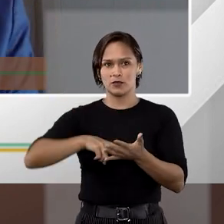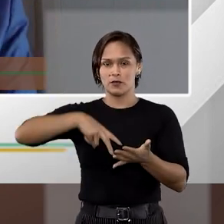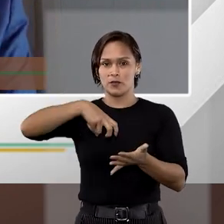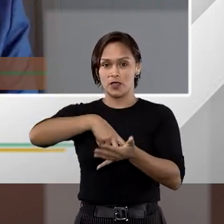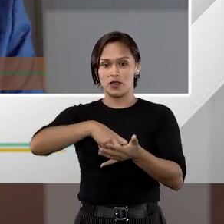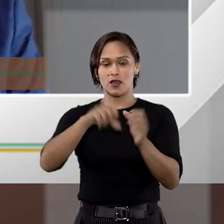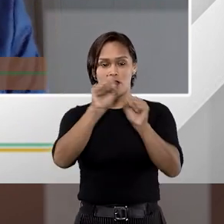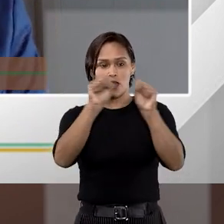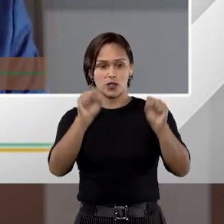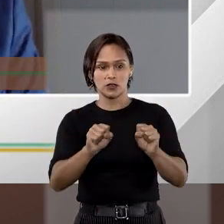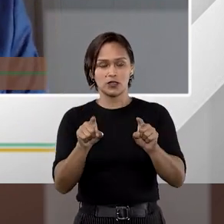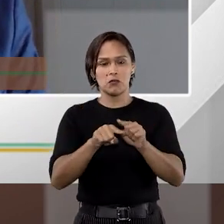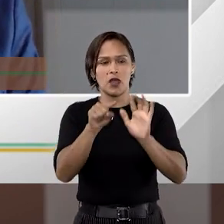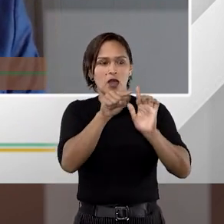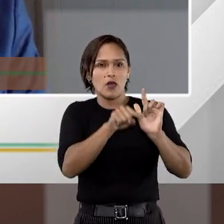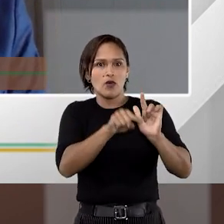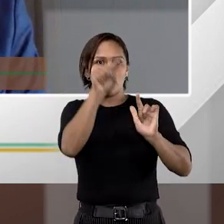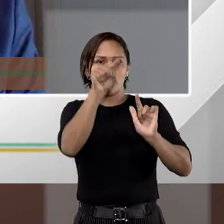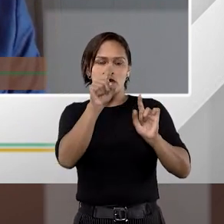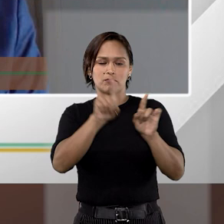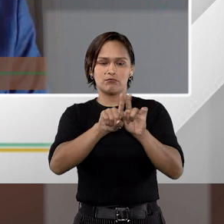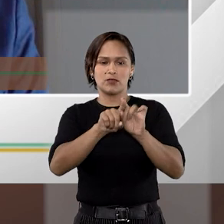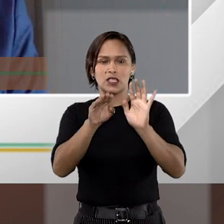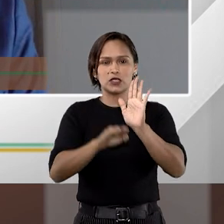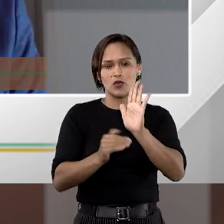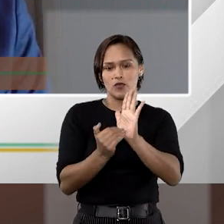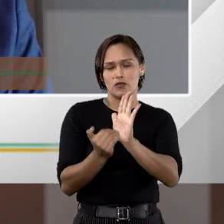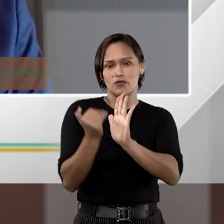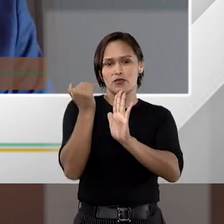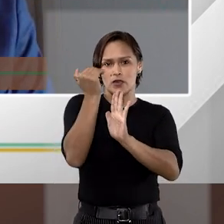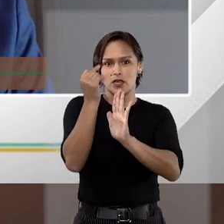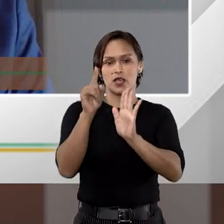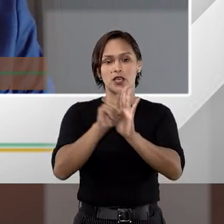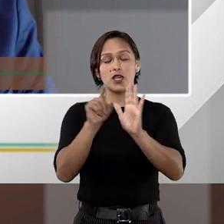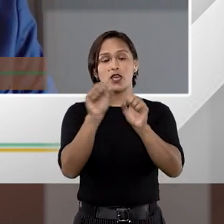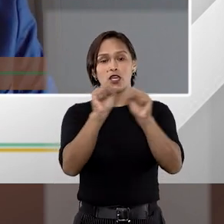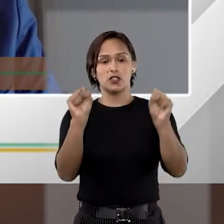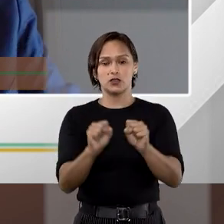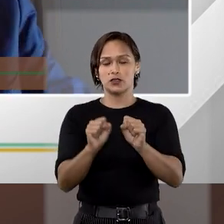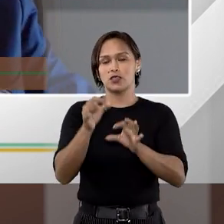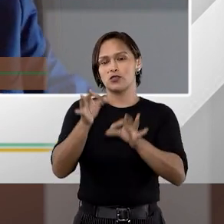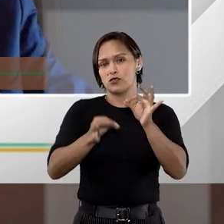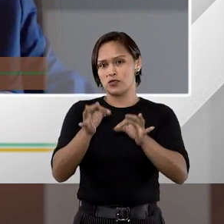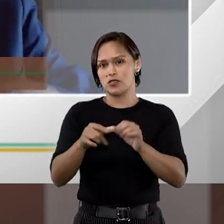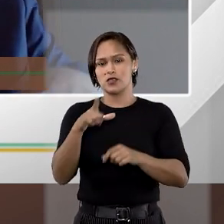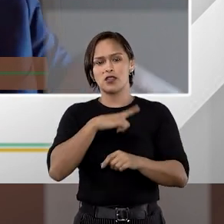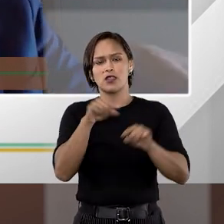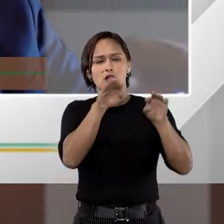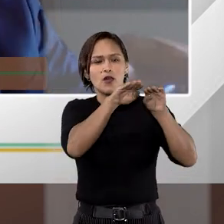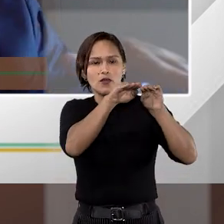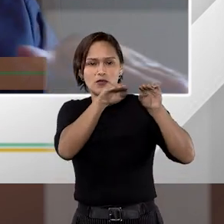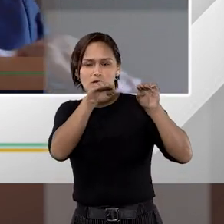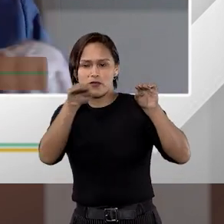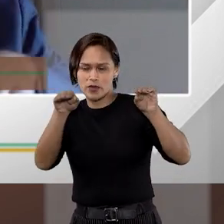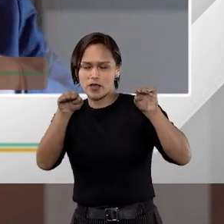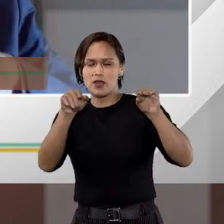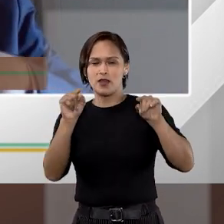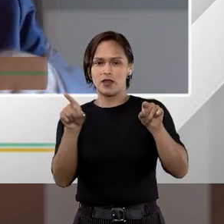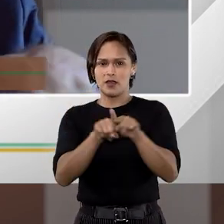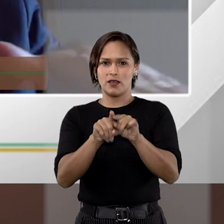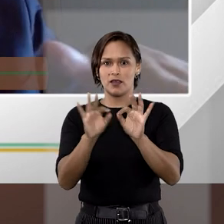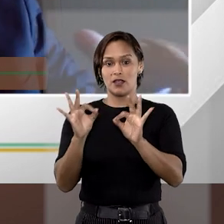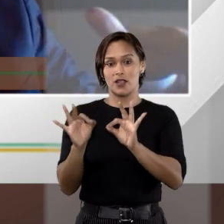penal né que é um sistema mais vertical né mas em cima para baixo no sistema dos juizados existe uma horizontalidade